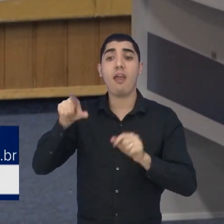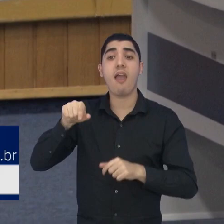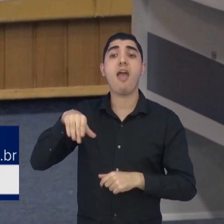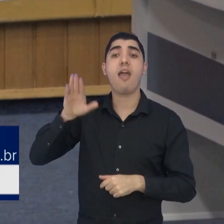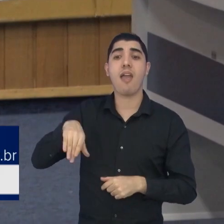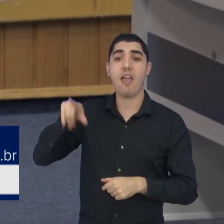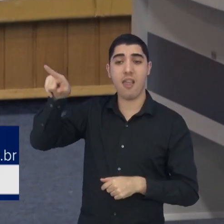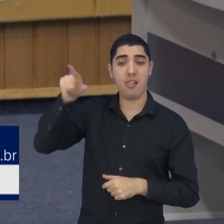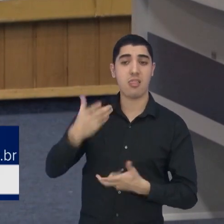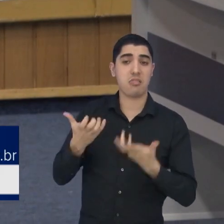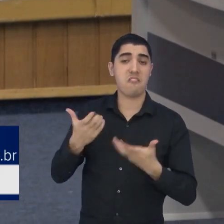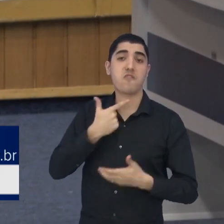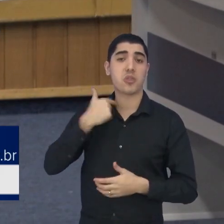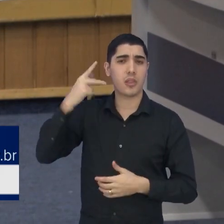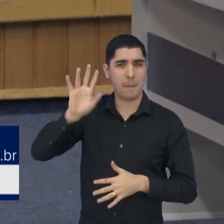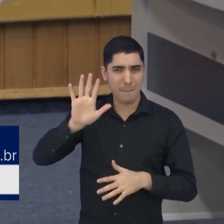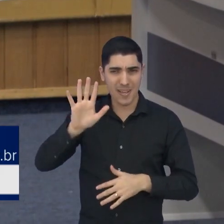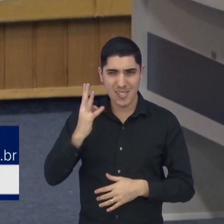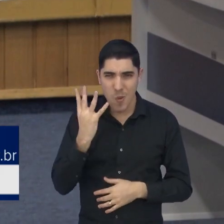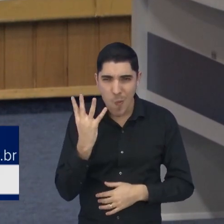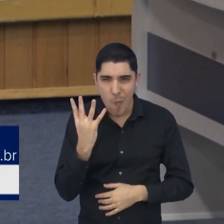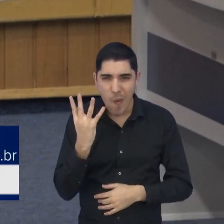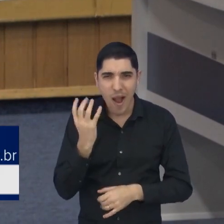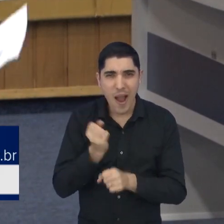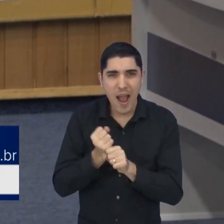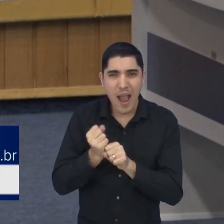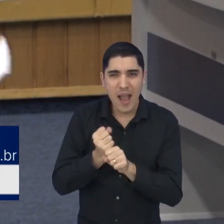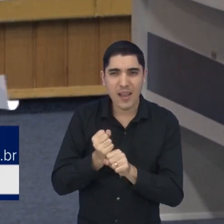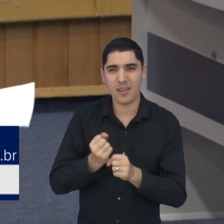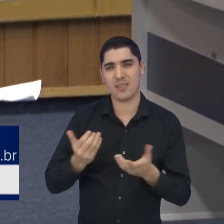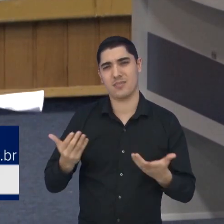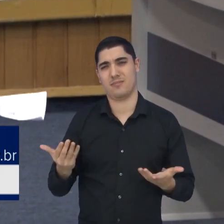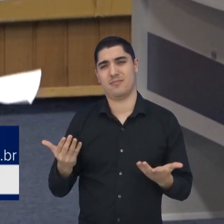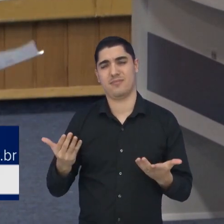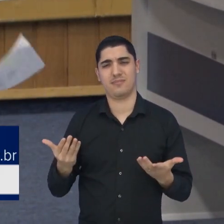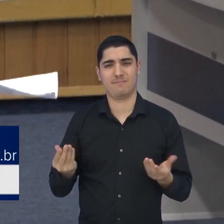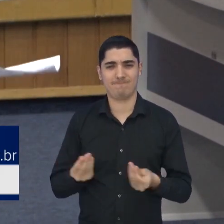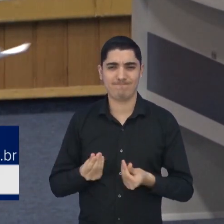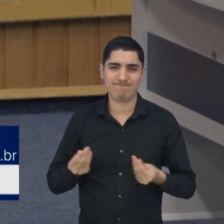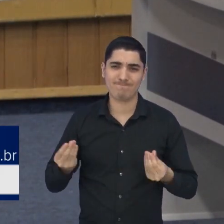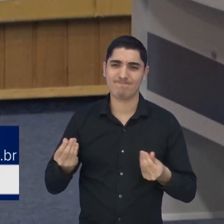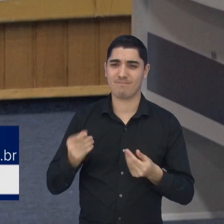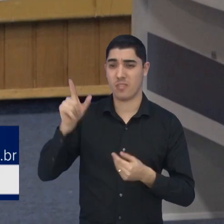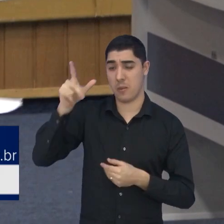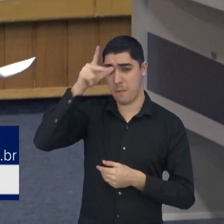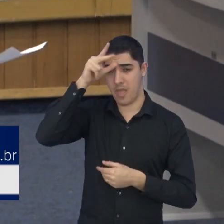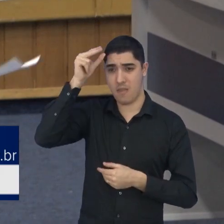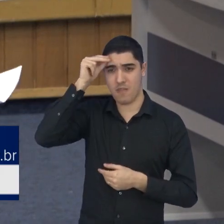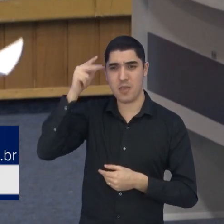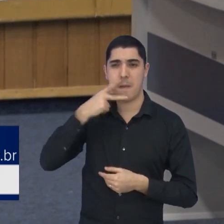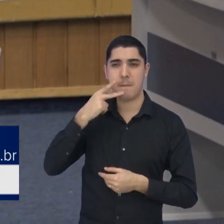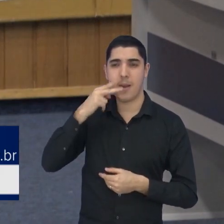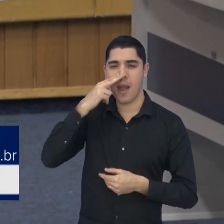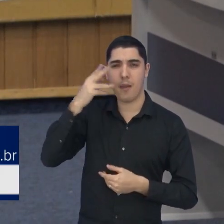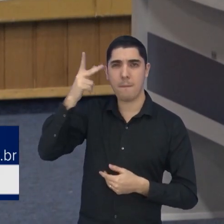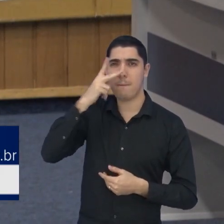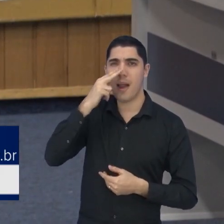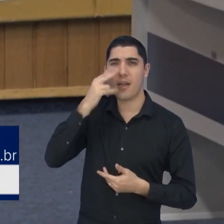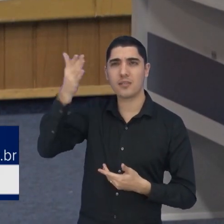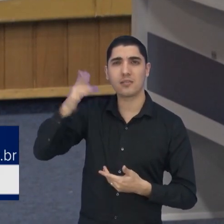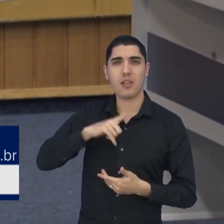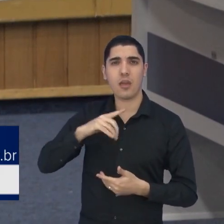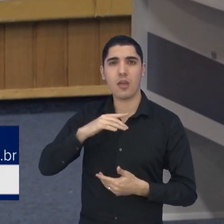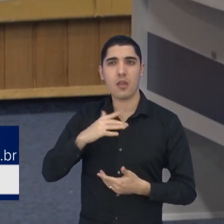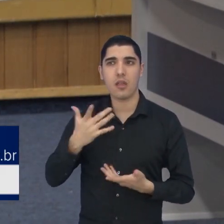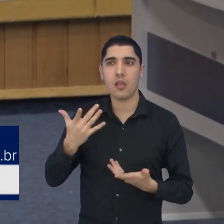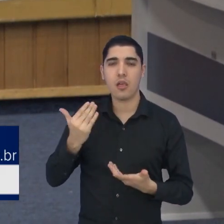Agora, dar 4 anos... é uma saia justa para o prefeito, quer dizer, o próprio prefeito